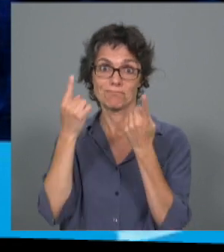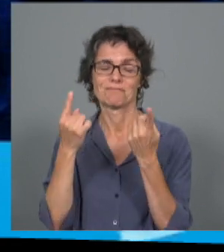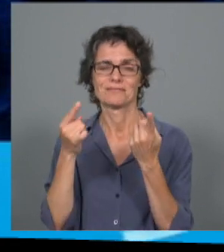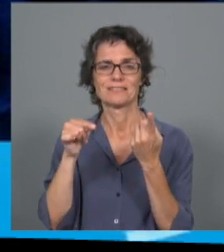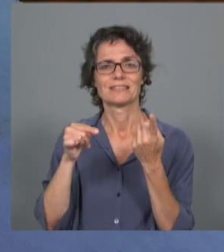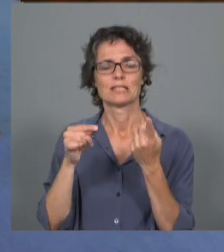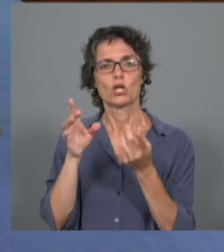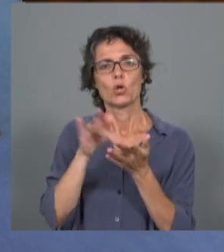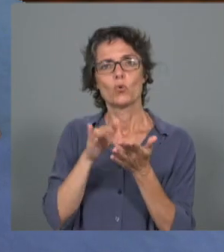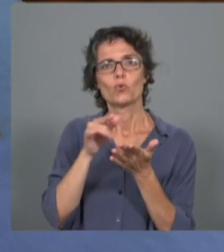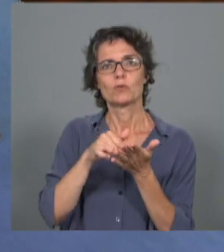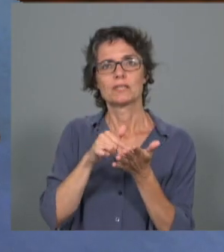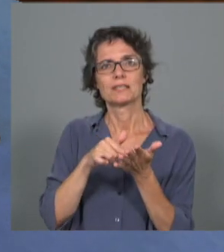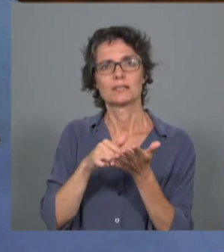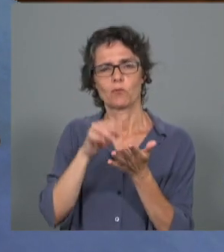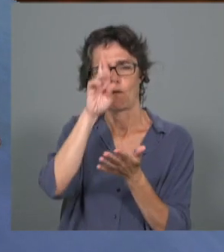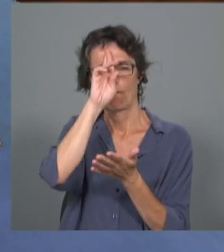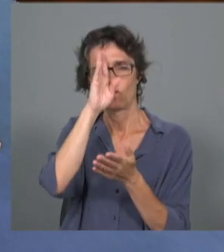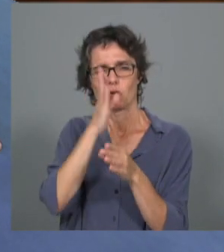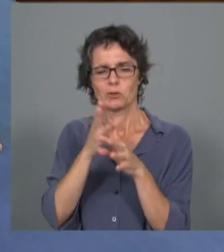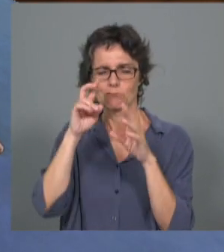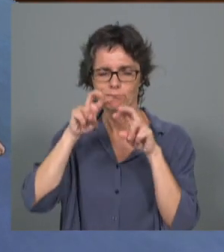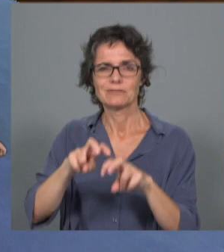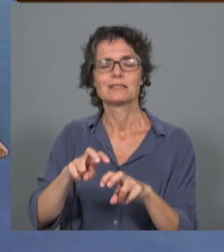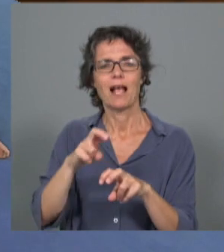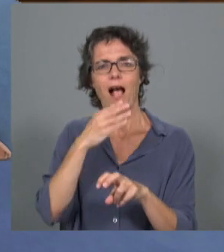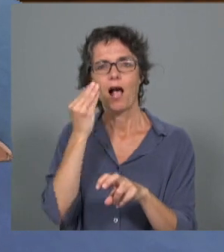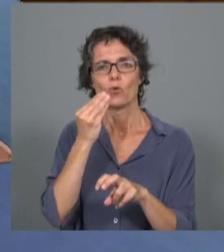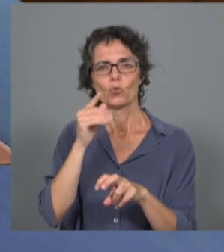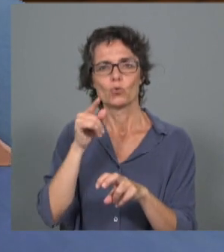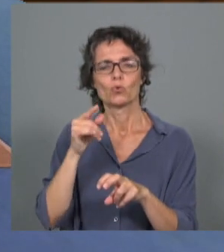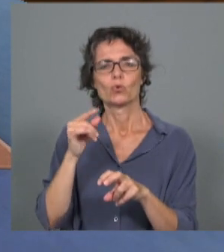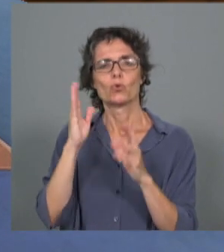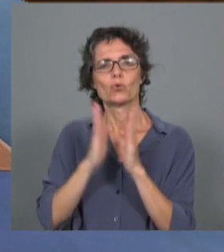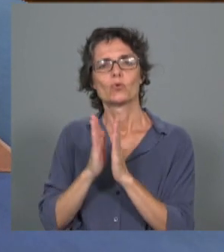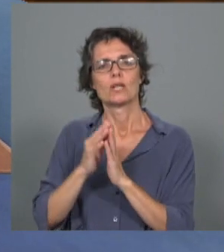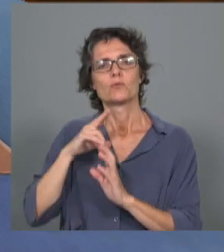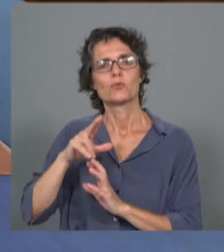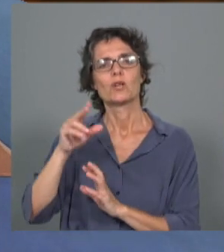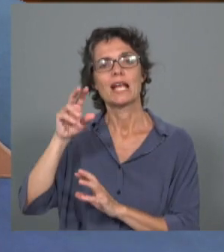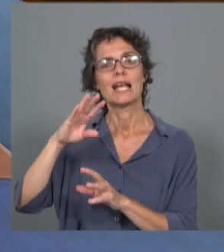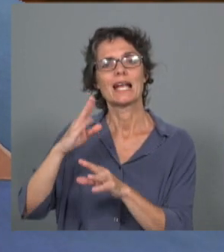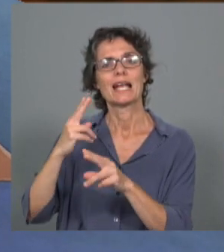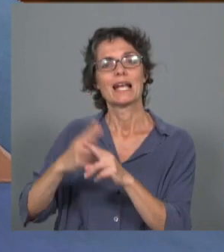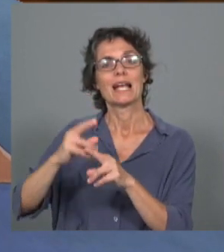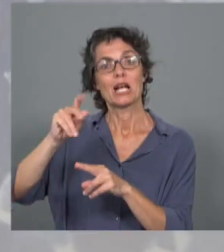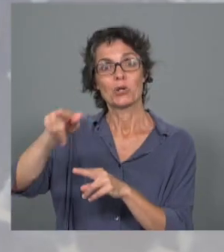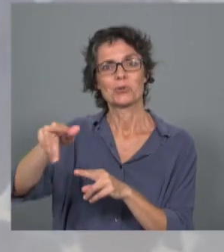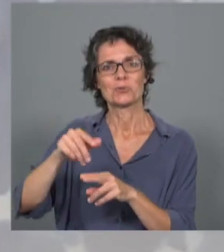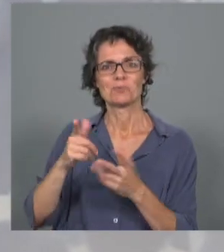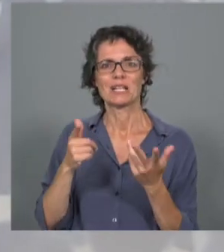de esforços e de investigação dos alunos que estão no Colégio Português em Roma, e felicidades agora para este tempo